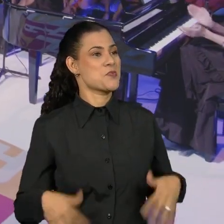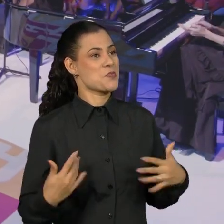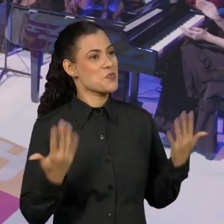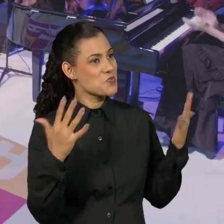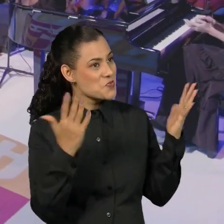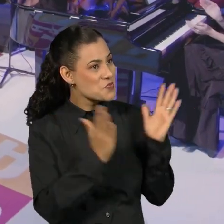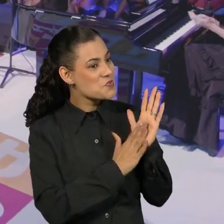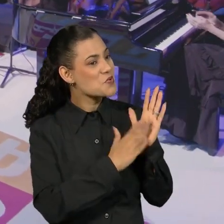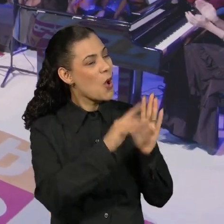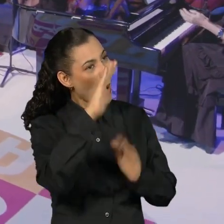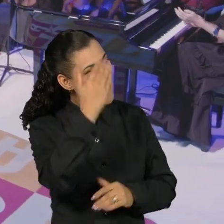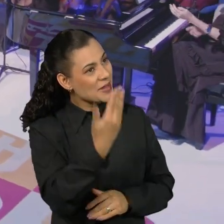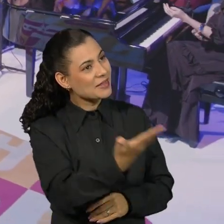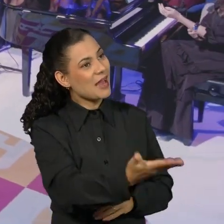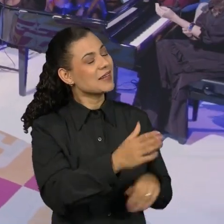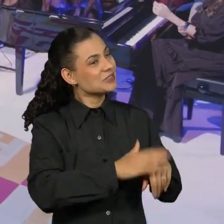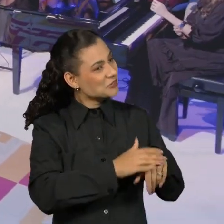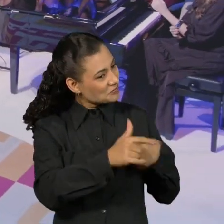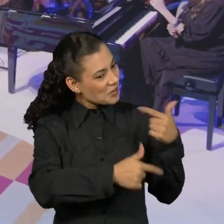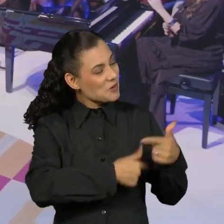E aí uma homenagem.